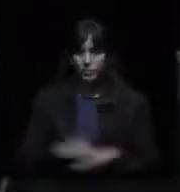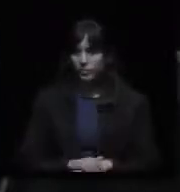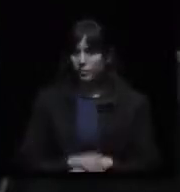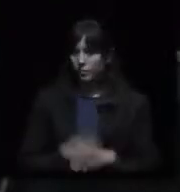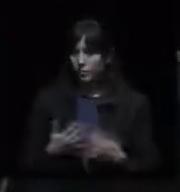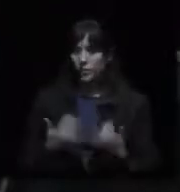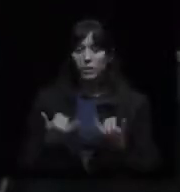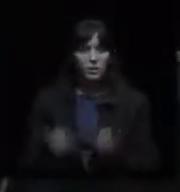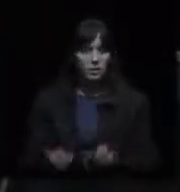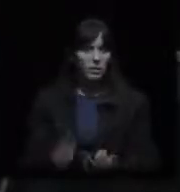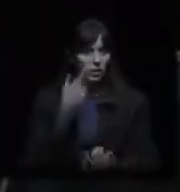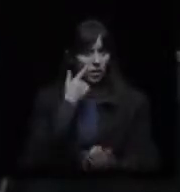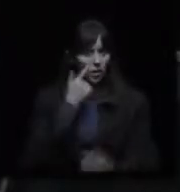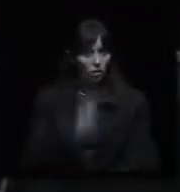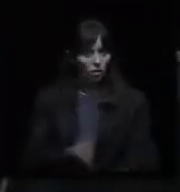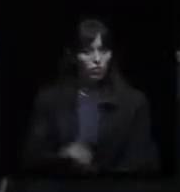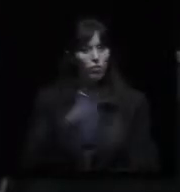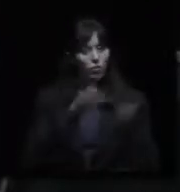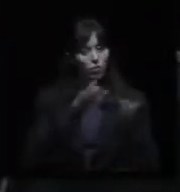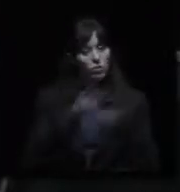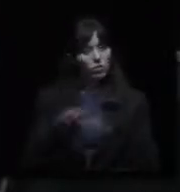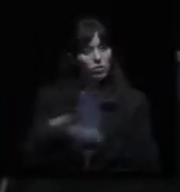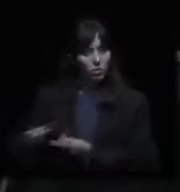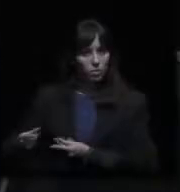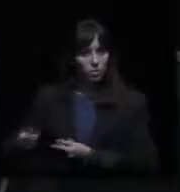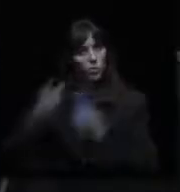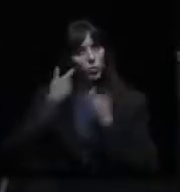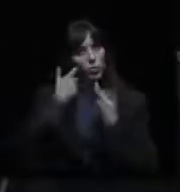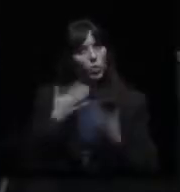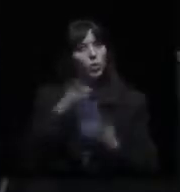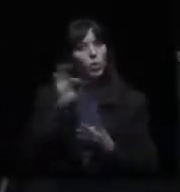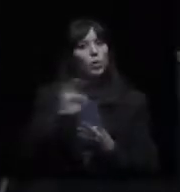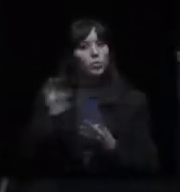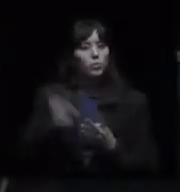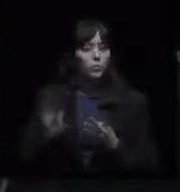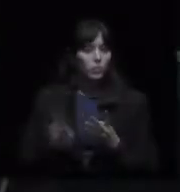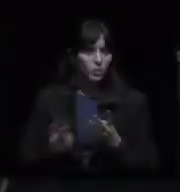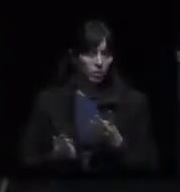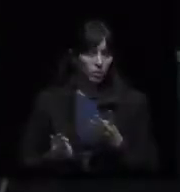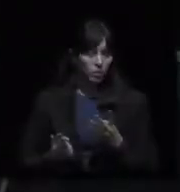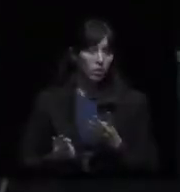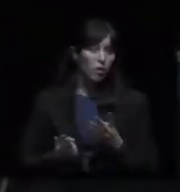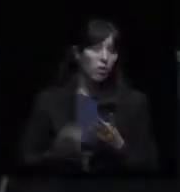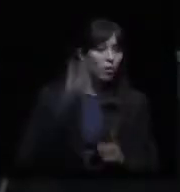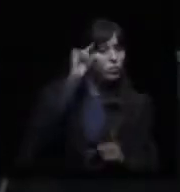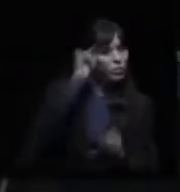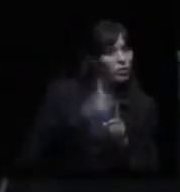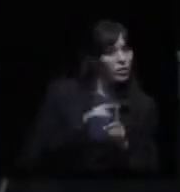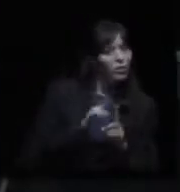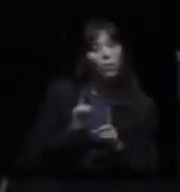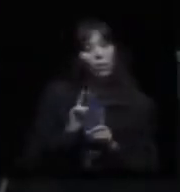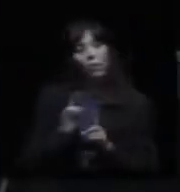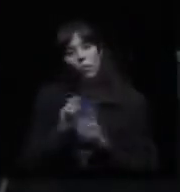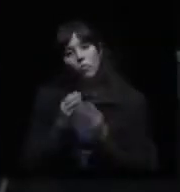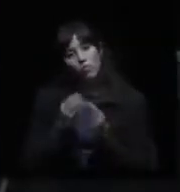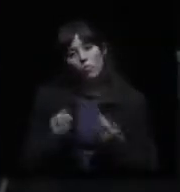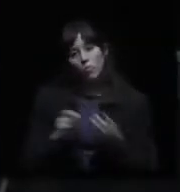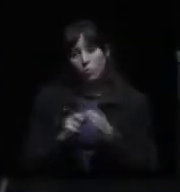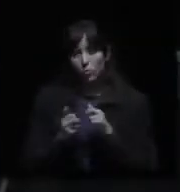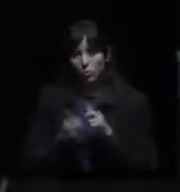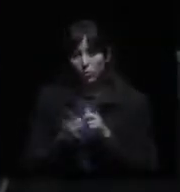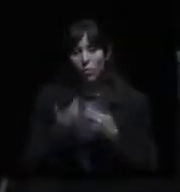seguida, queremos salientar que um orçamento reflete opções que terão ou não como objetivo resolver os problemas